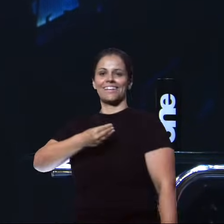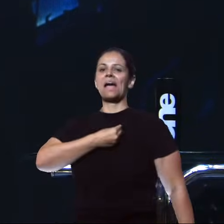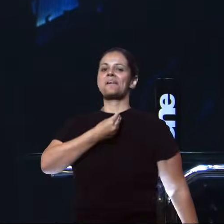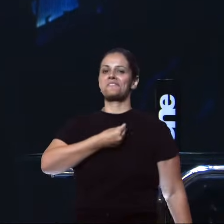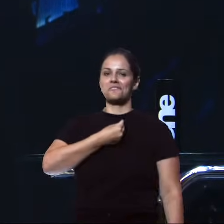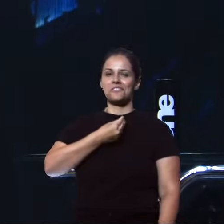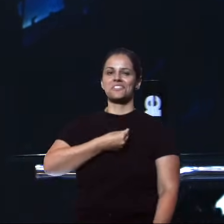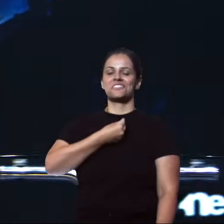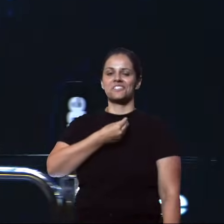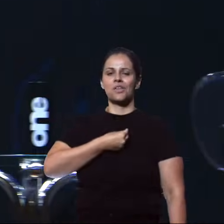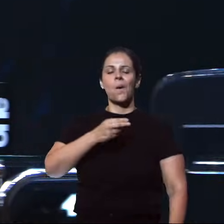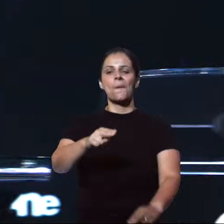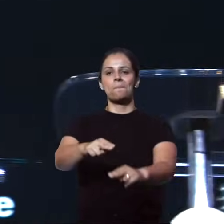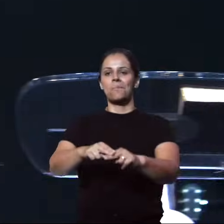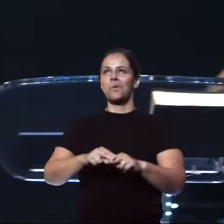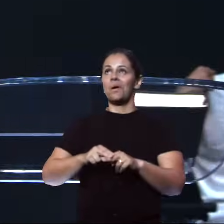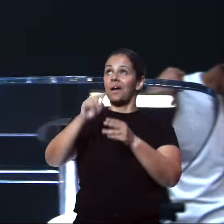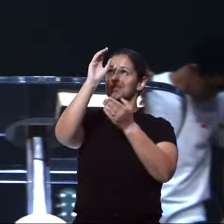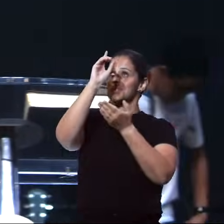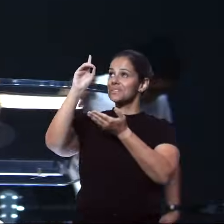Senhor.